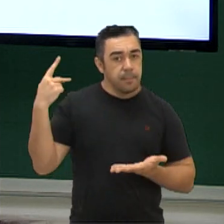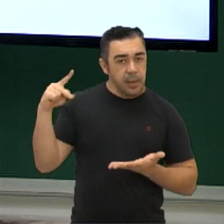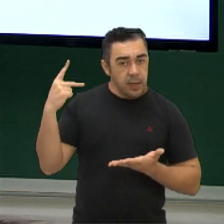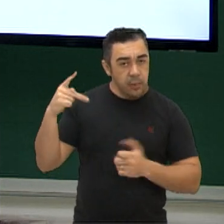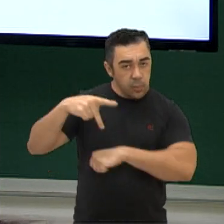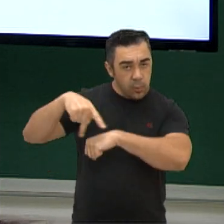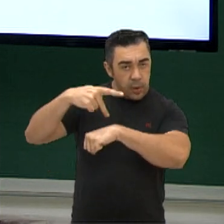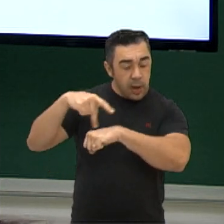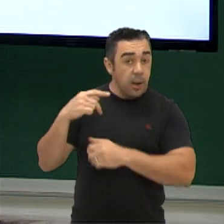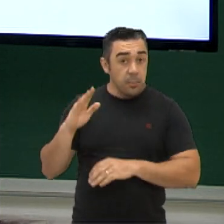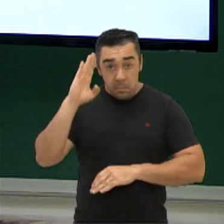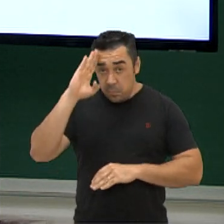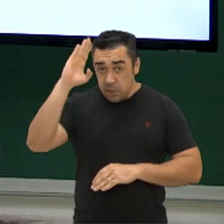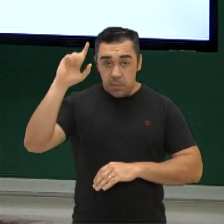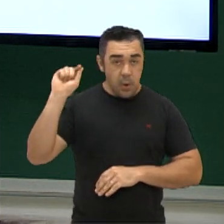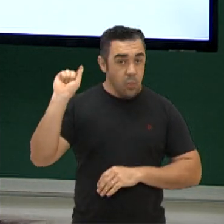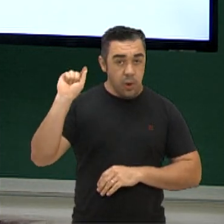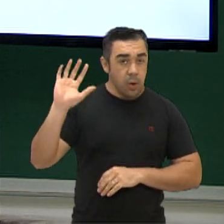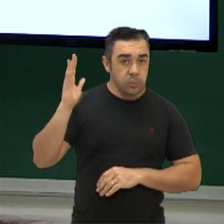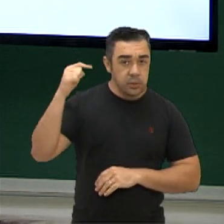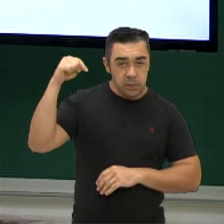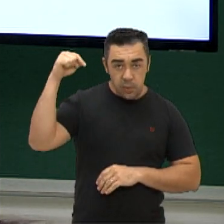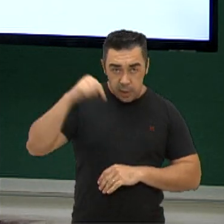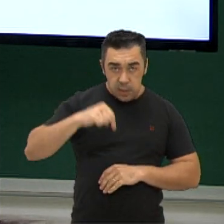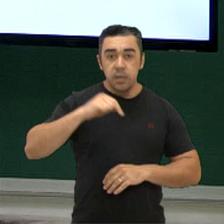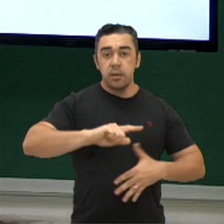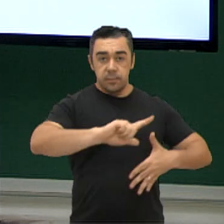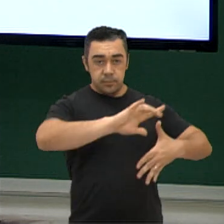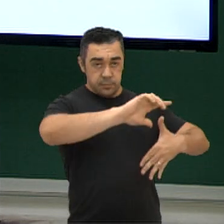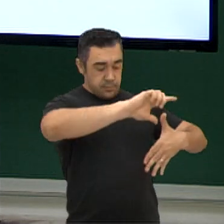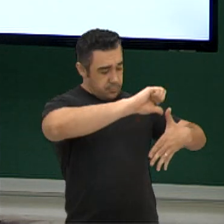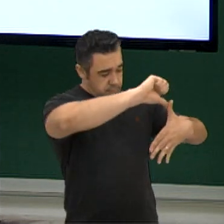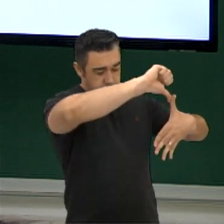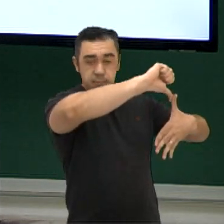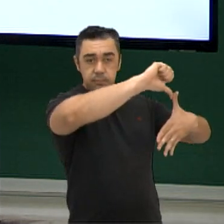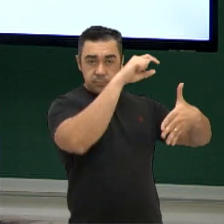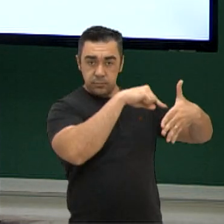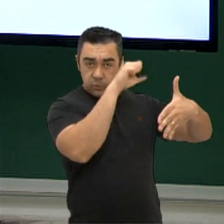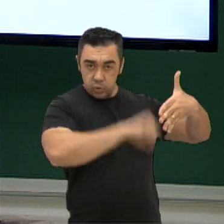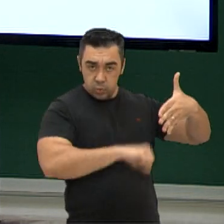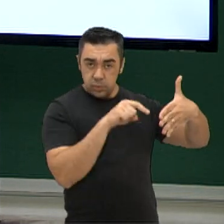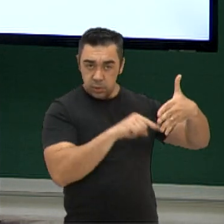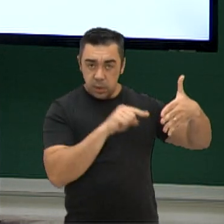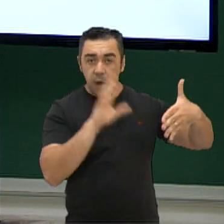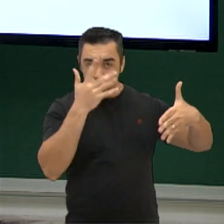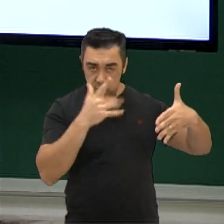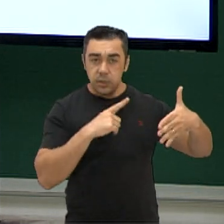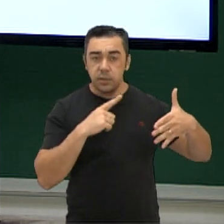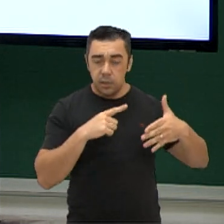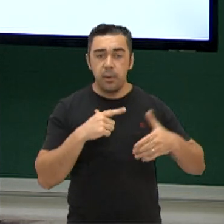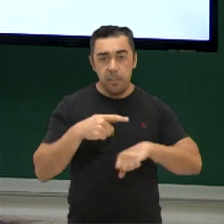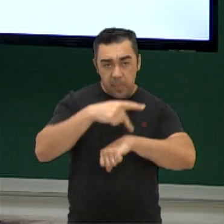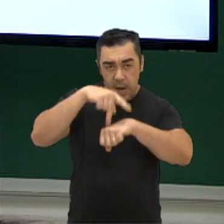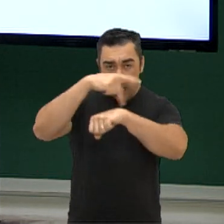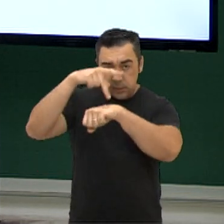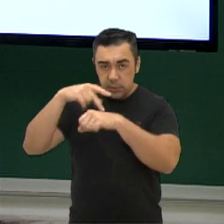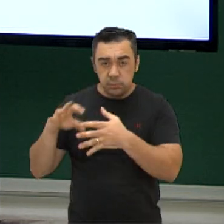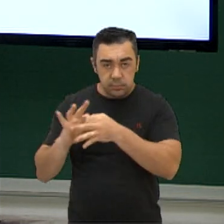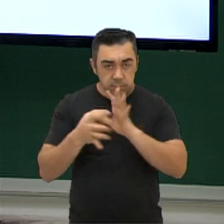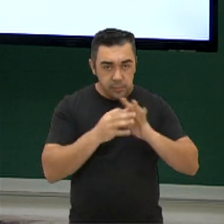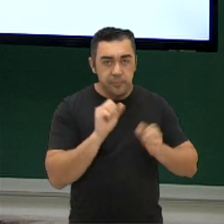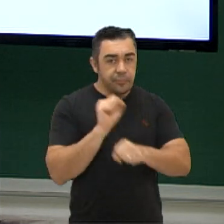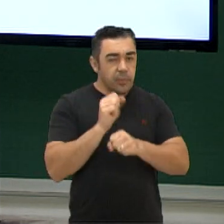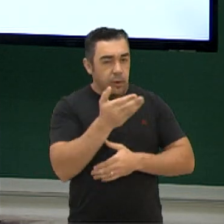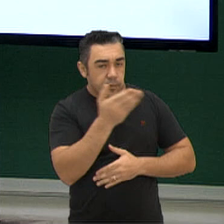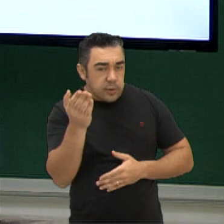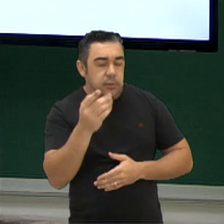dos maiores conflitos que nós tivemos aqui na América do Sul, esse conflito que vai envolver diversos países. Aguardo